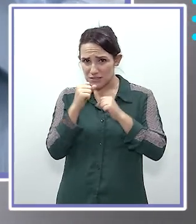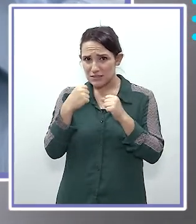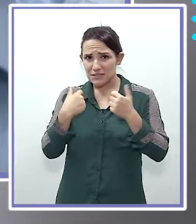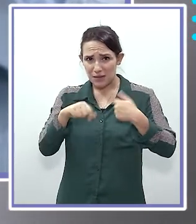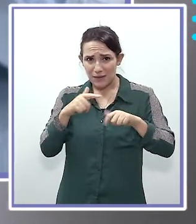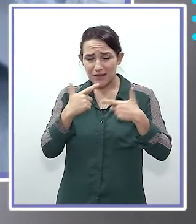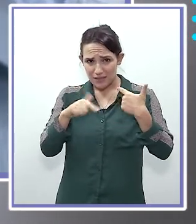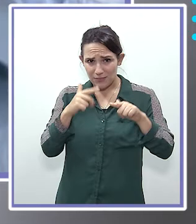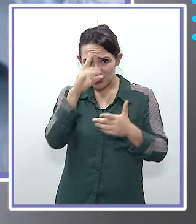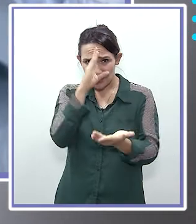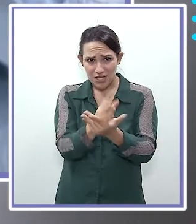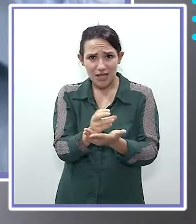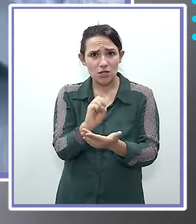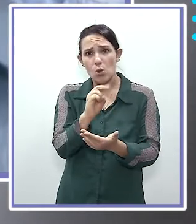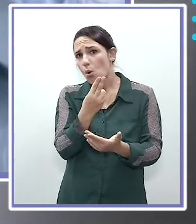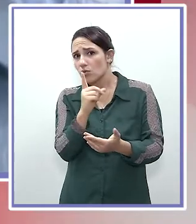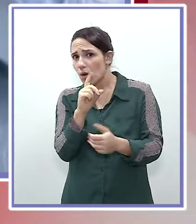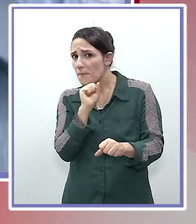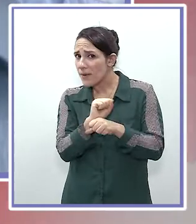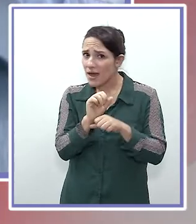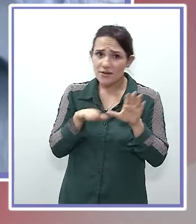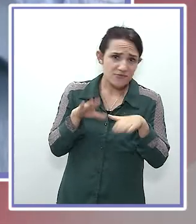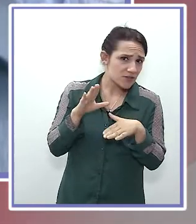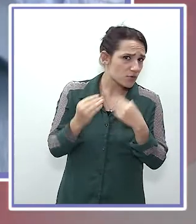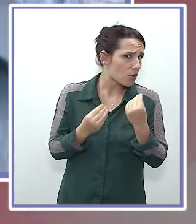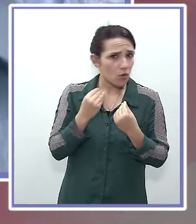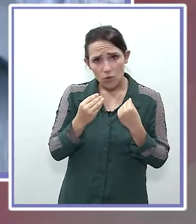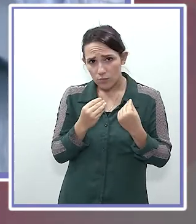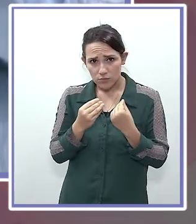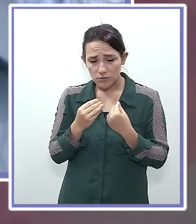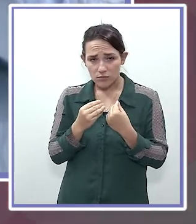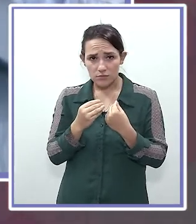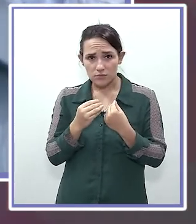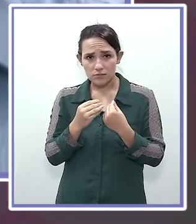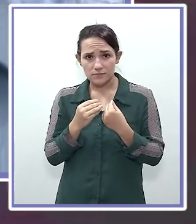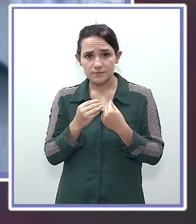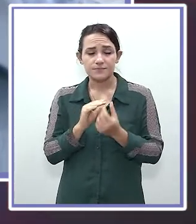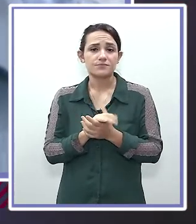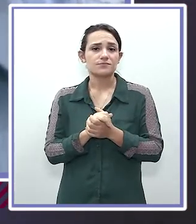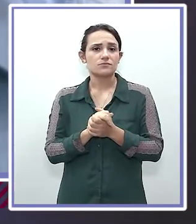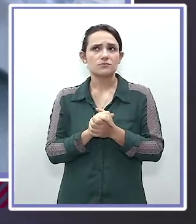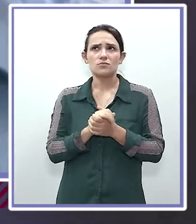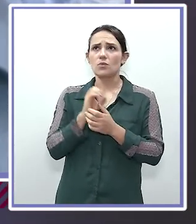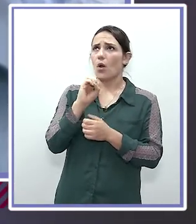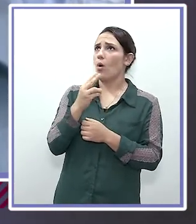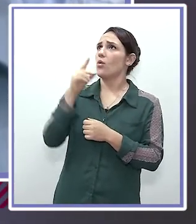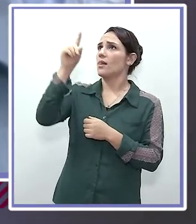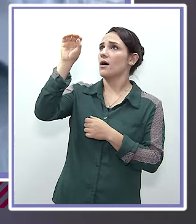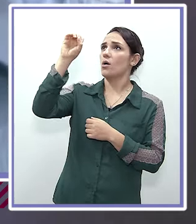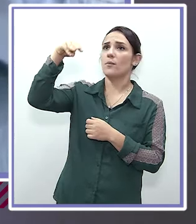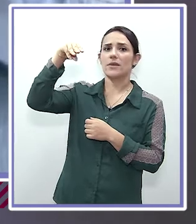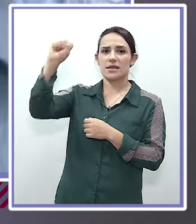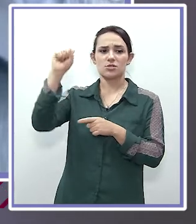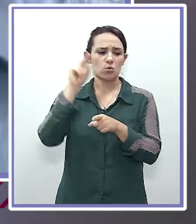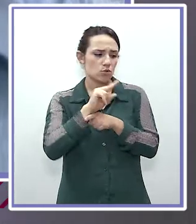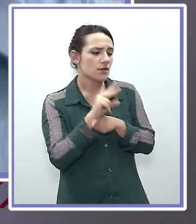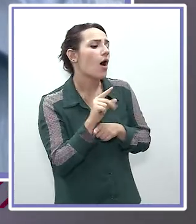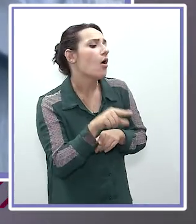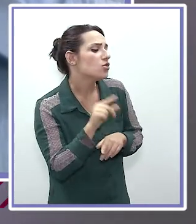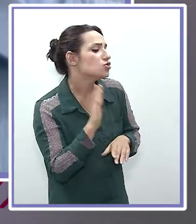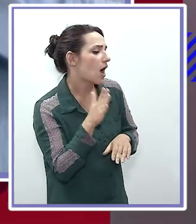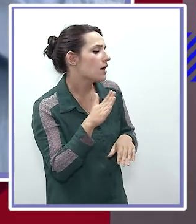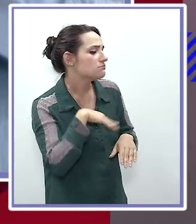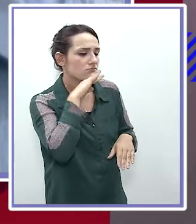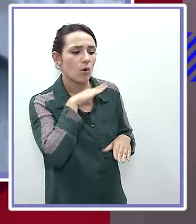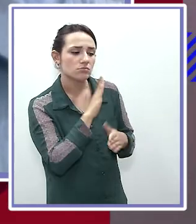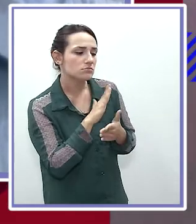não funcionam o tempo todo e uma hora ou outra o operador nacional, a gente volta toda hora para o ONS, ele vai ter que gerenciar aí o